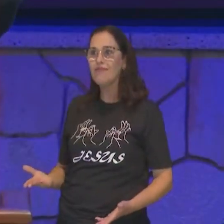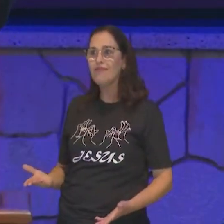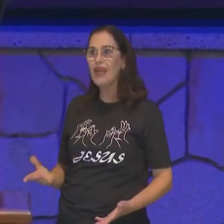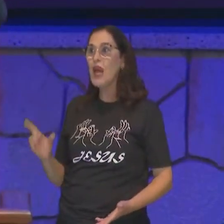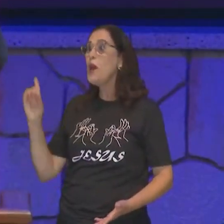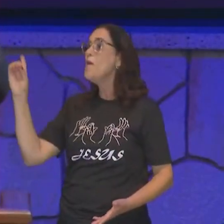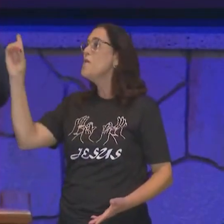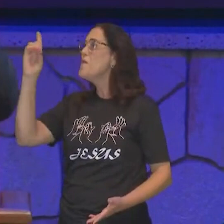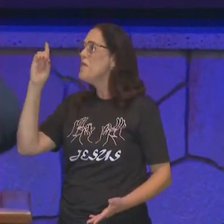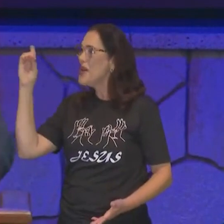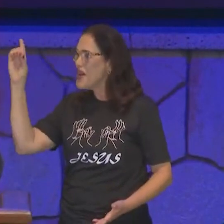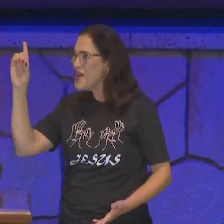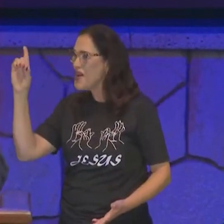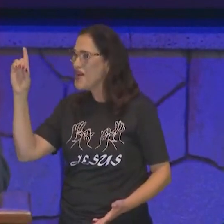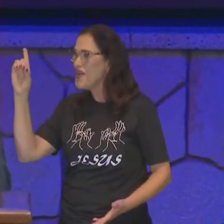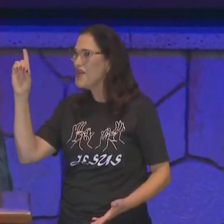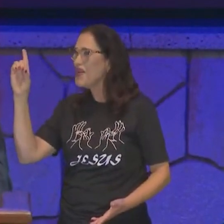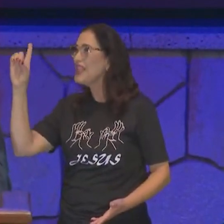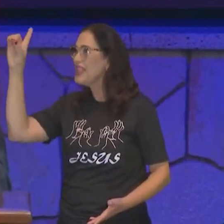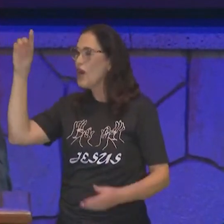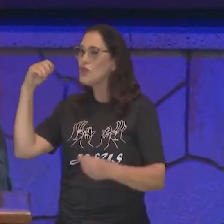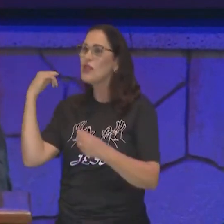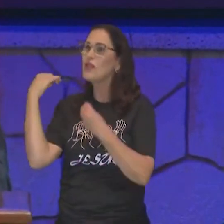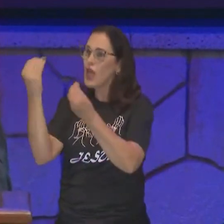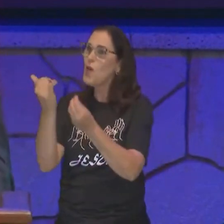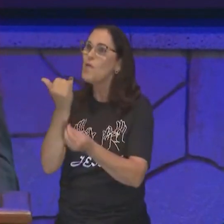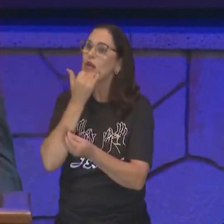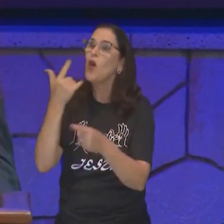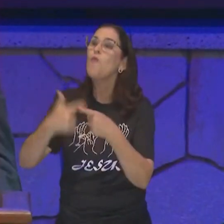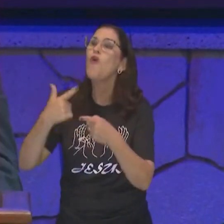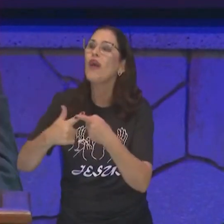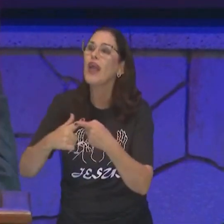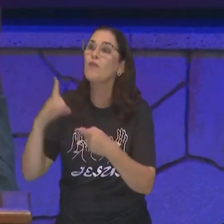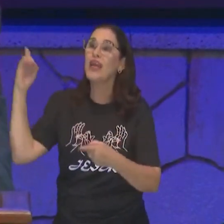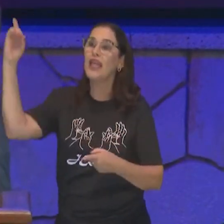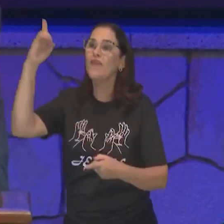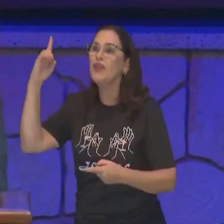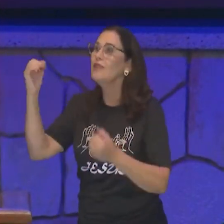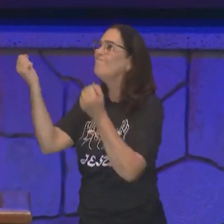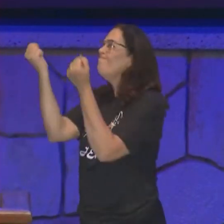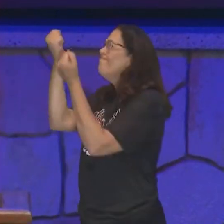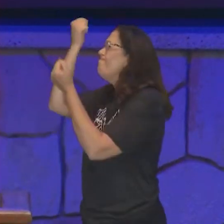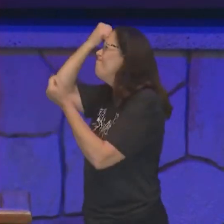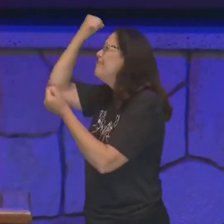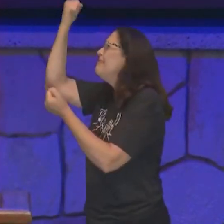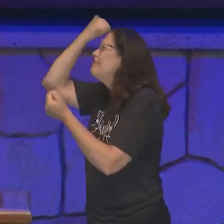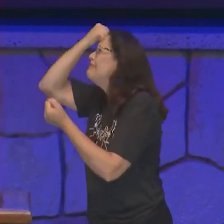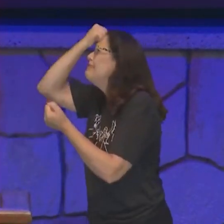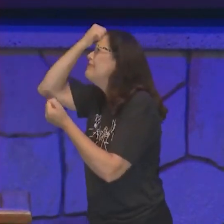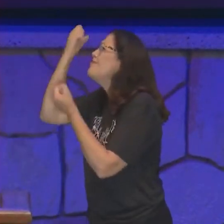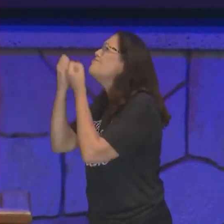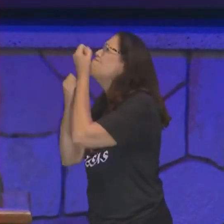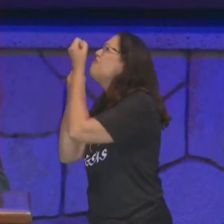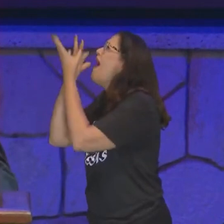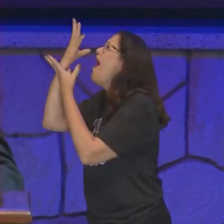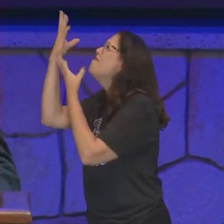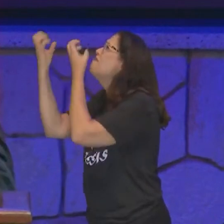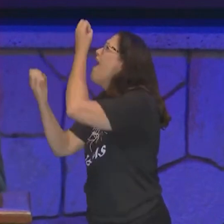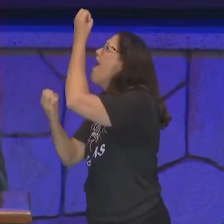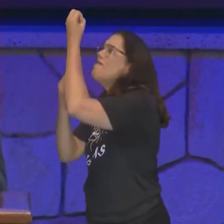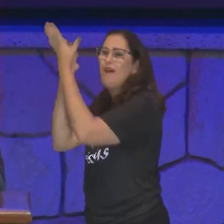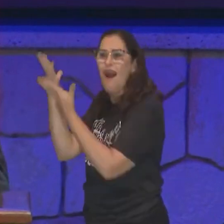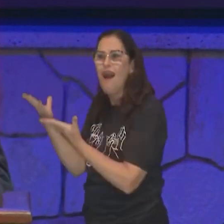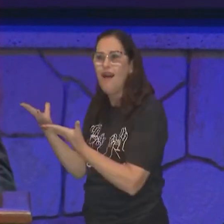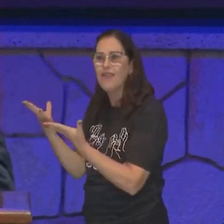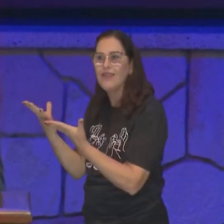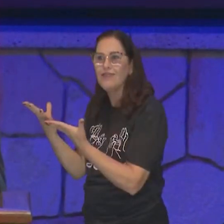quebrantou profundamente diante do Senhor, e isso fica registrado de maneira tremenda aqui no Salmo 51, e para